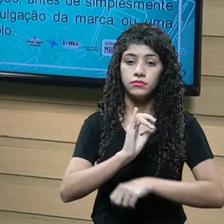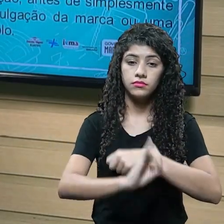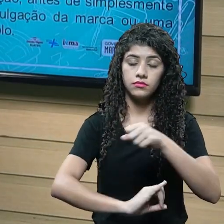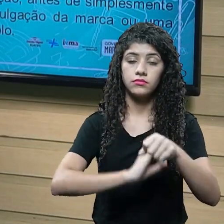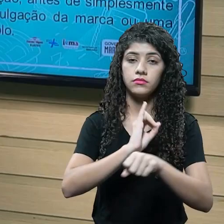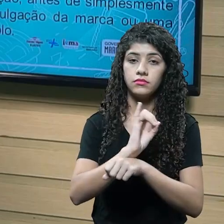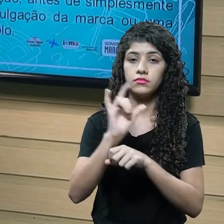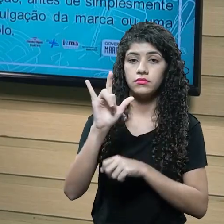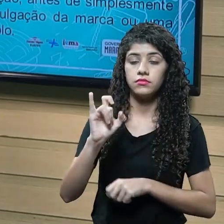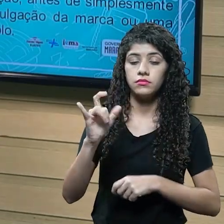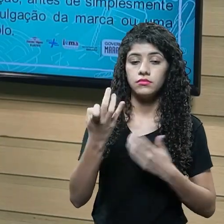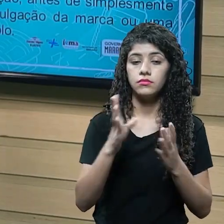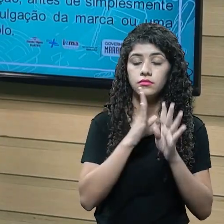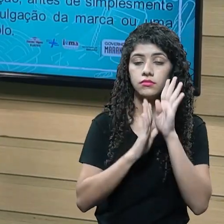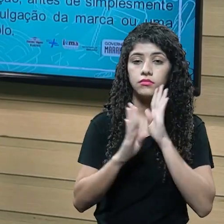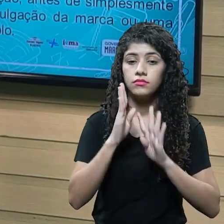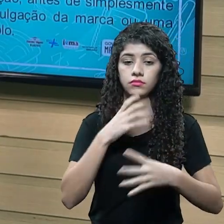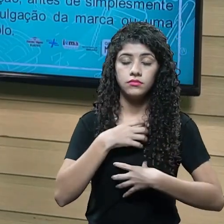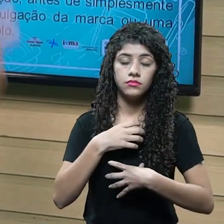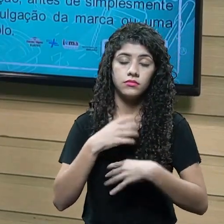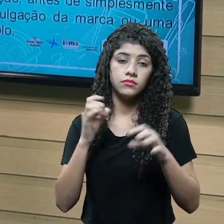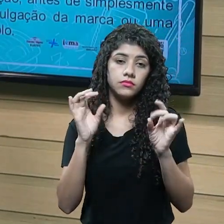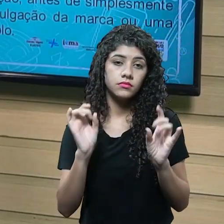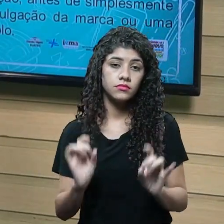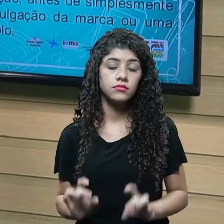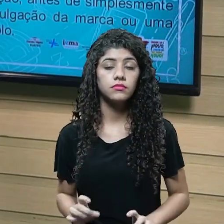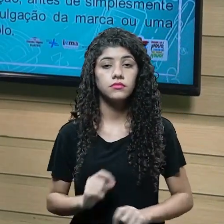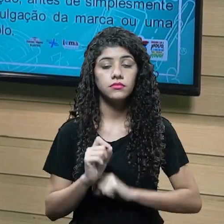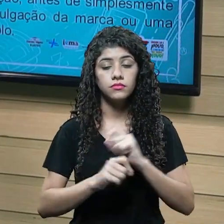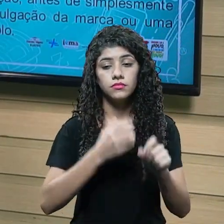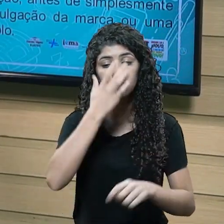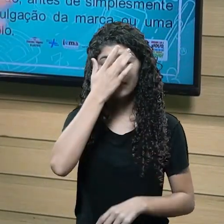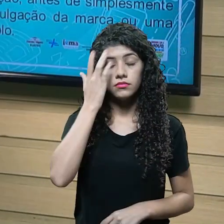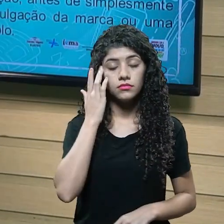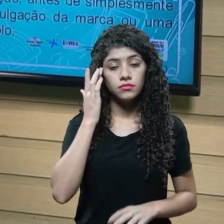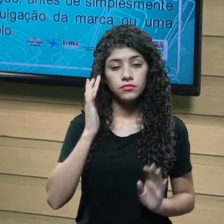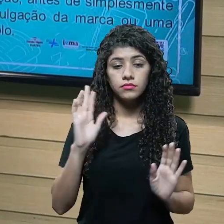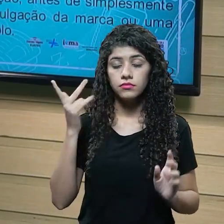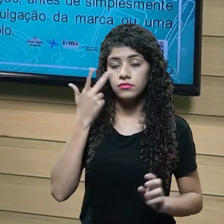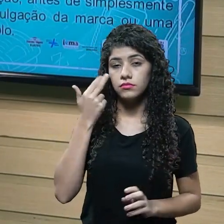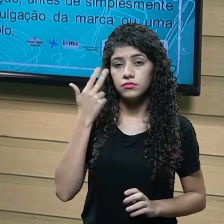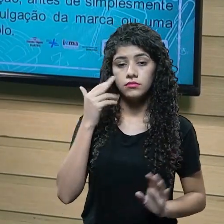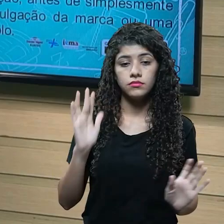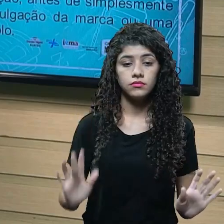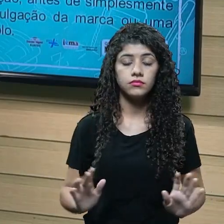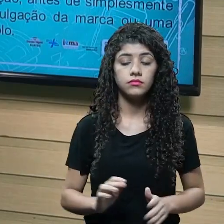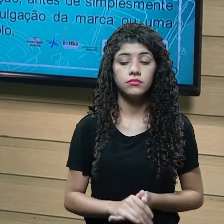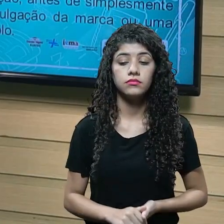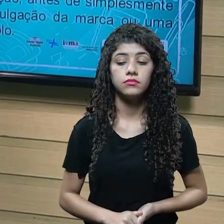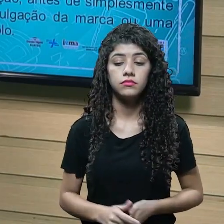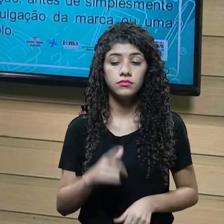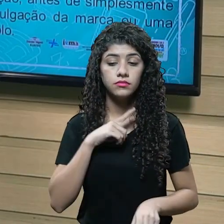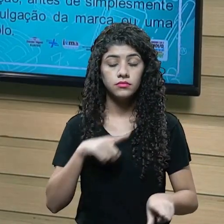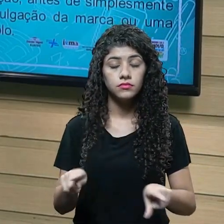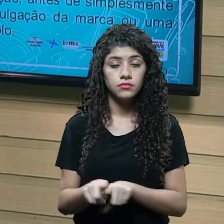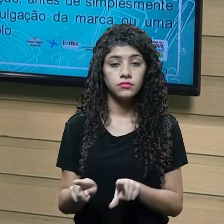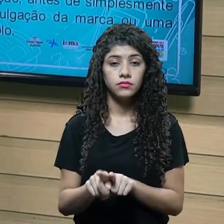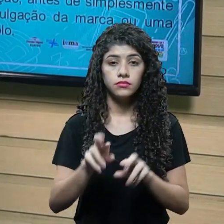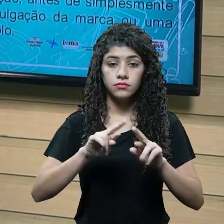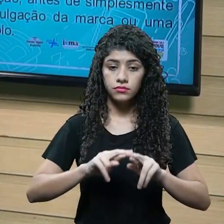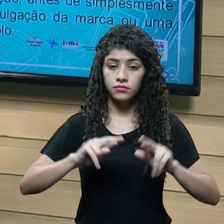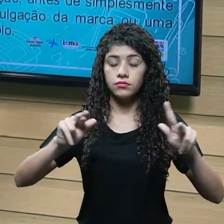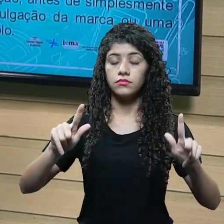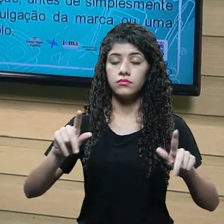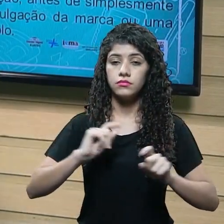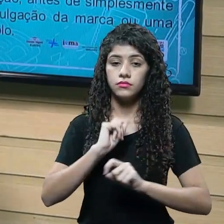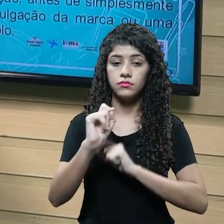Que eu sou me sinto especial como um comerciante varejista que consumo daquele atacado. Tá? Isso também traz um diferencial. Fazendo como